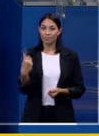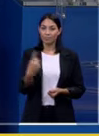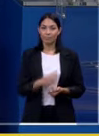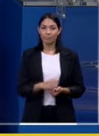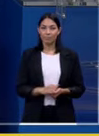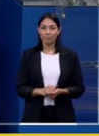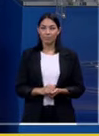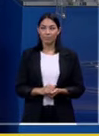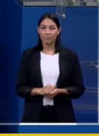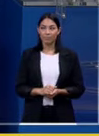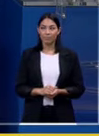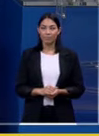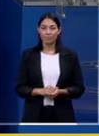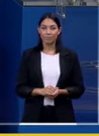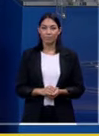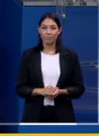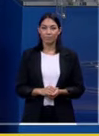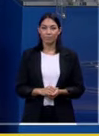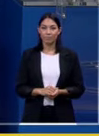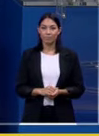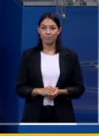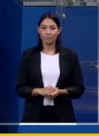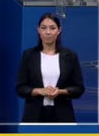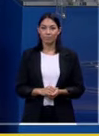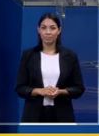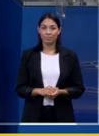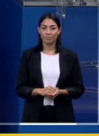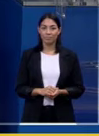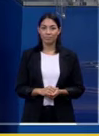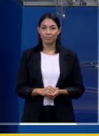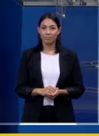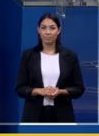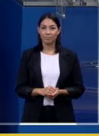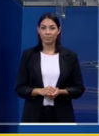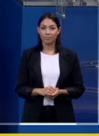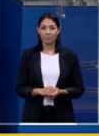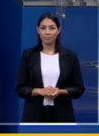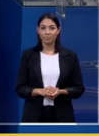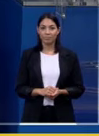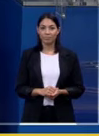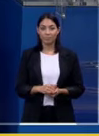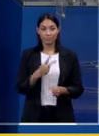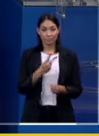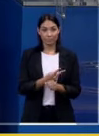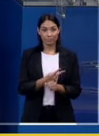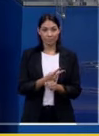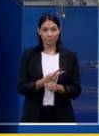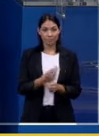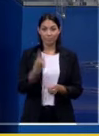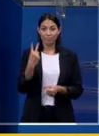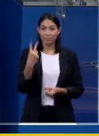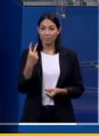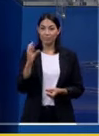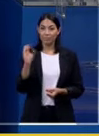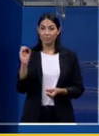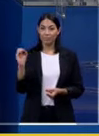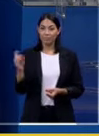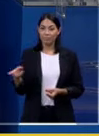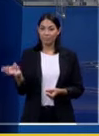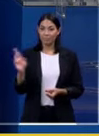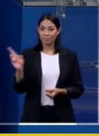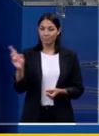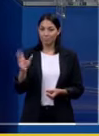número 31. Faltam apenas 2 dezenas. Podem ser seus números da sorte. O prêmio estimado é mais de 200 mil